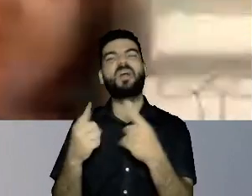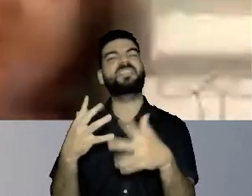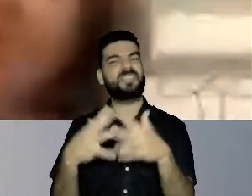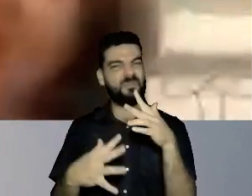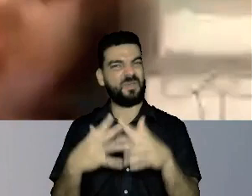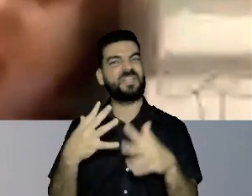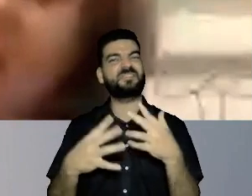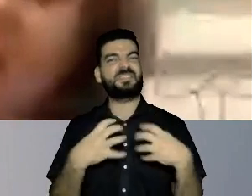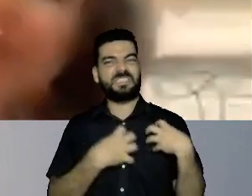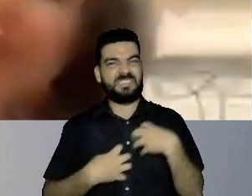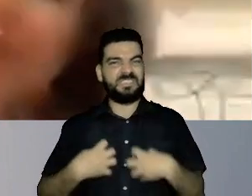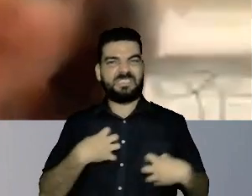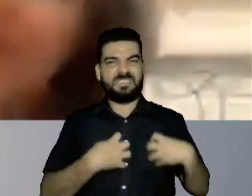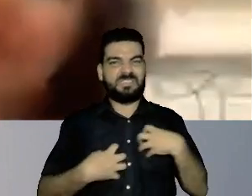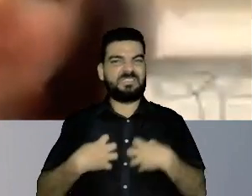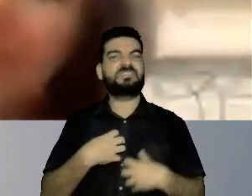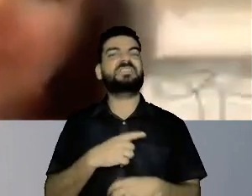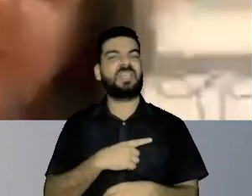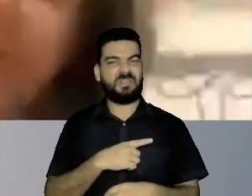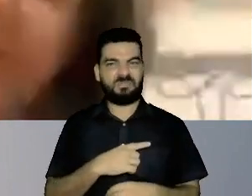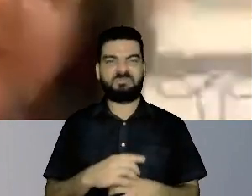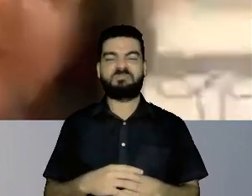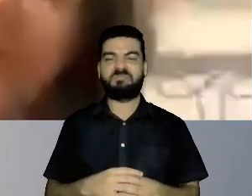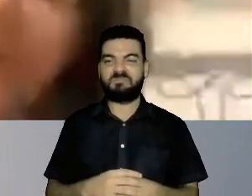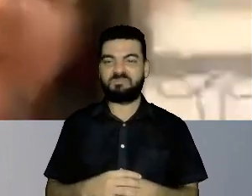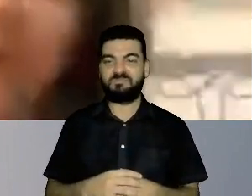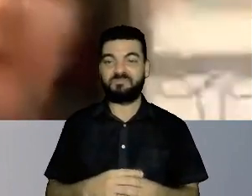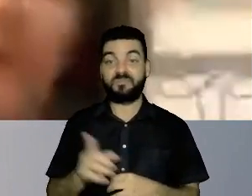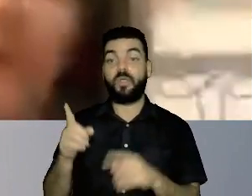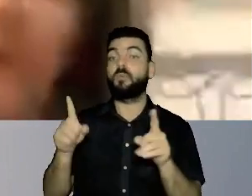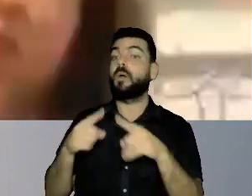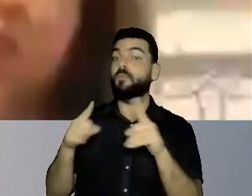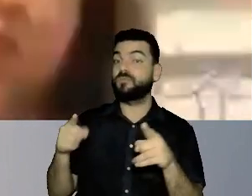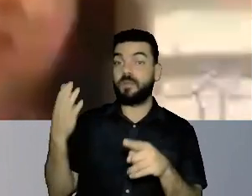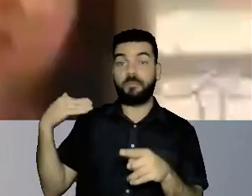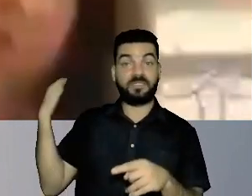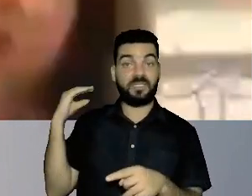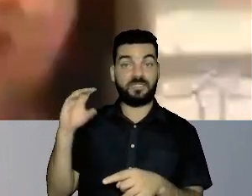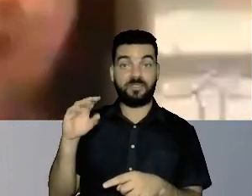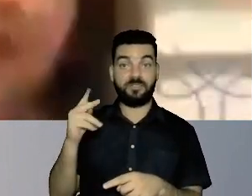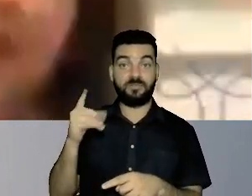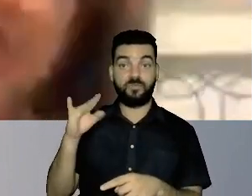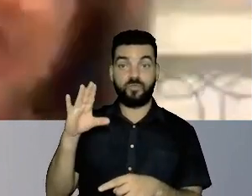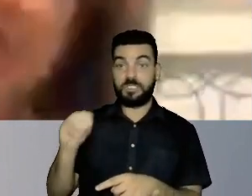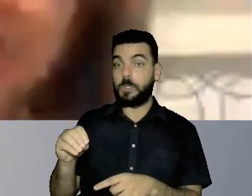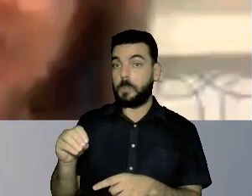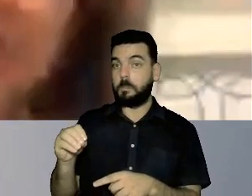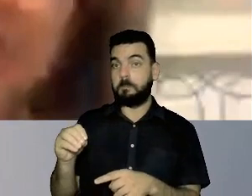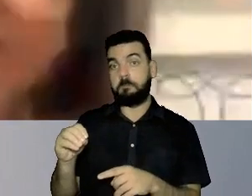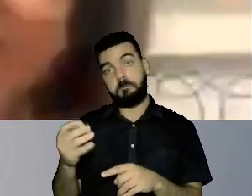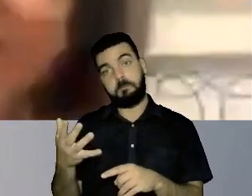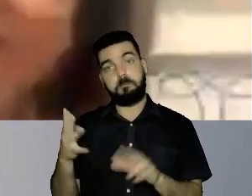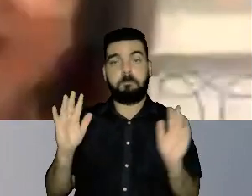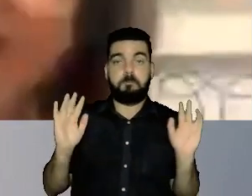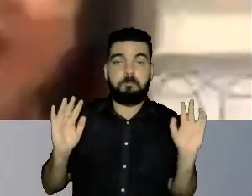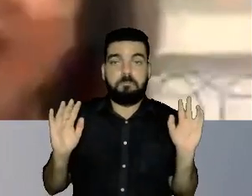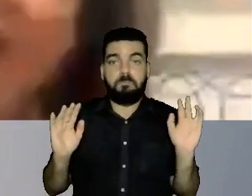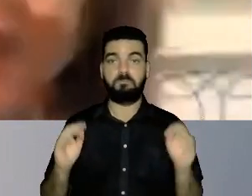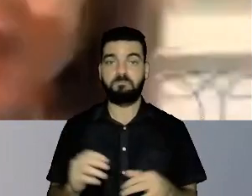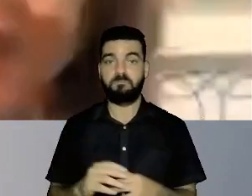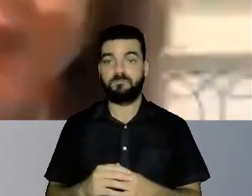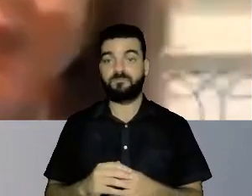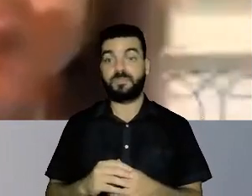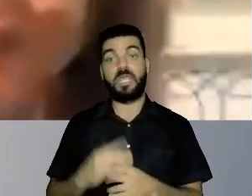essas questões viram arte, mas talvez seja uma arte que seja muito incômoda de assistir, tirando a